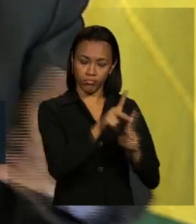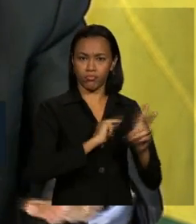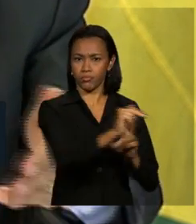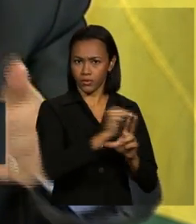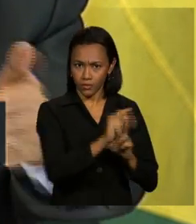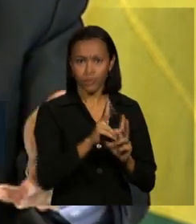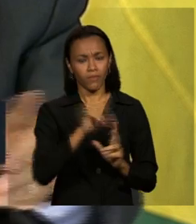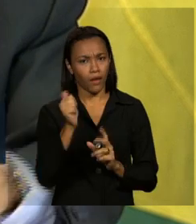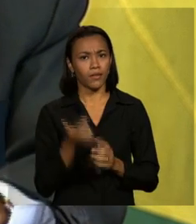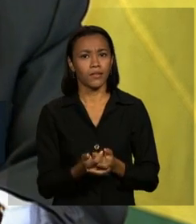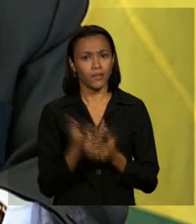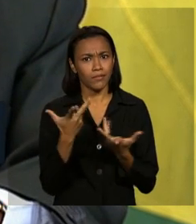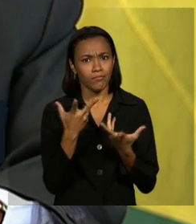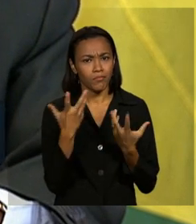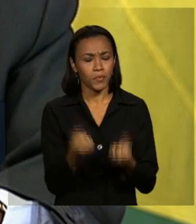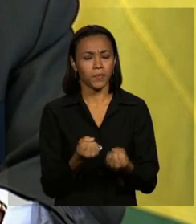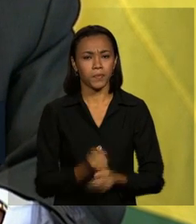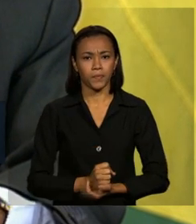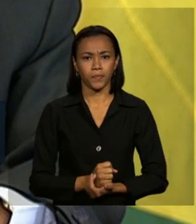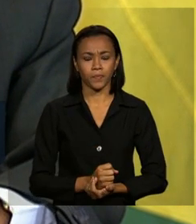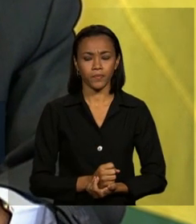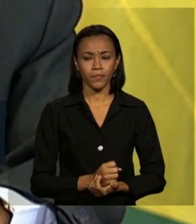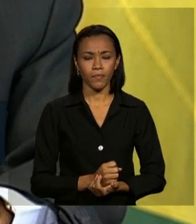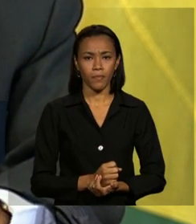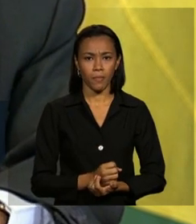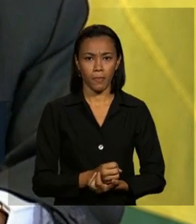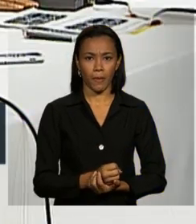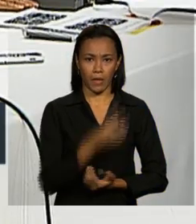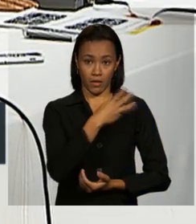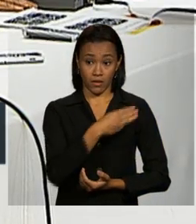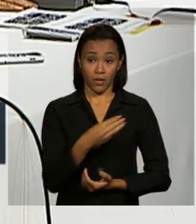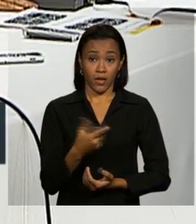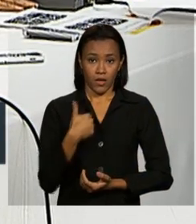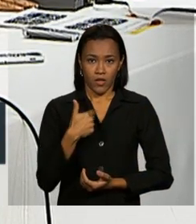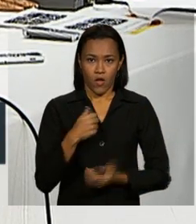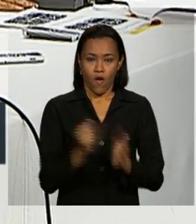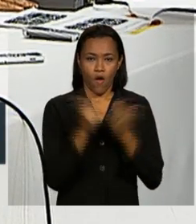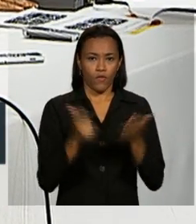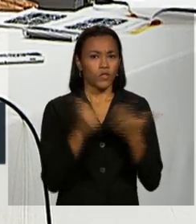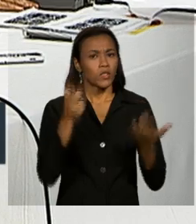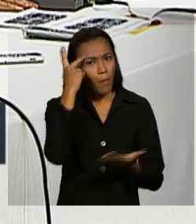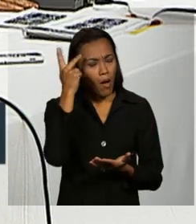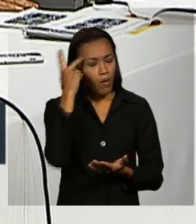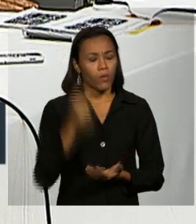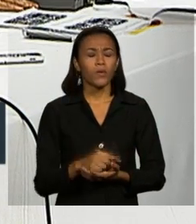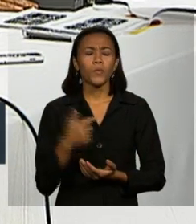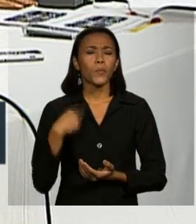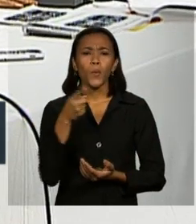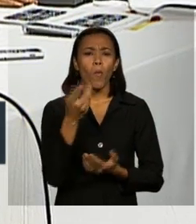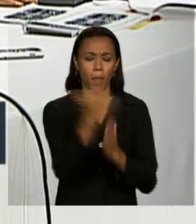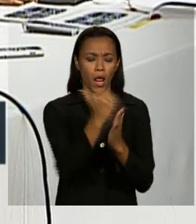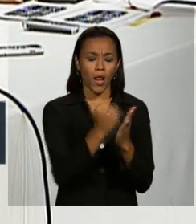seja rentável seja atrativo Ministro de mam mor da Folha de São Paulo eh pelo que tá no plano vocês